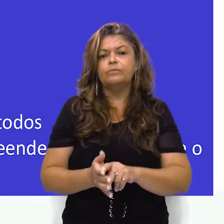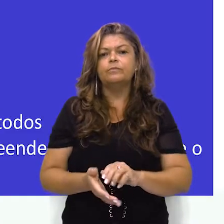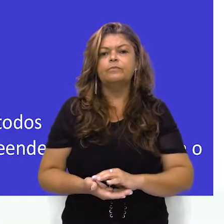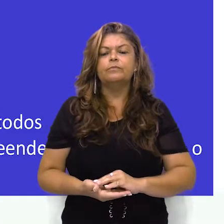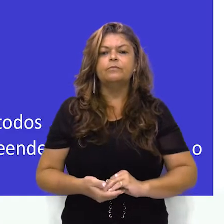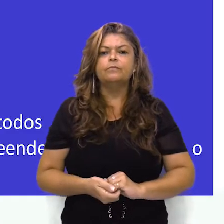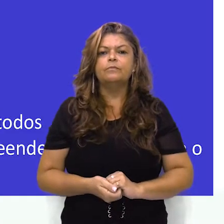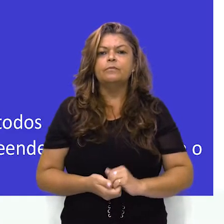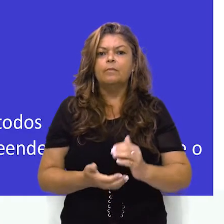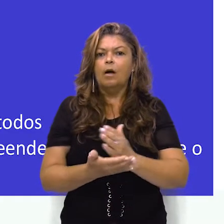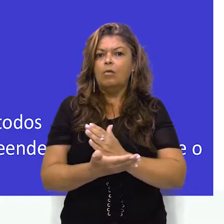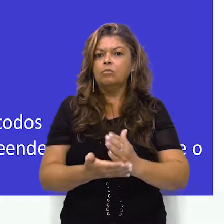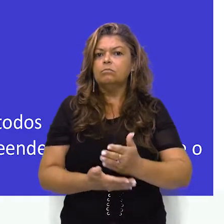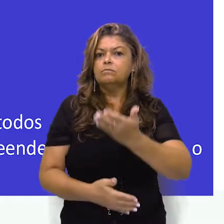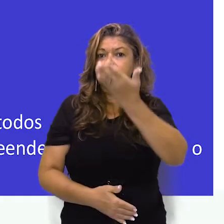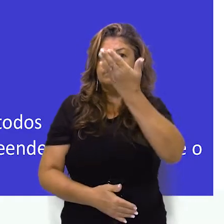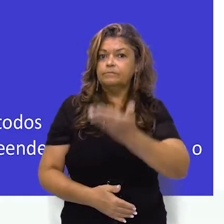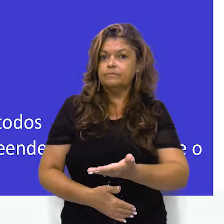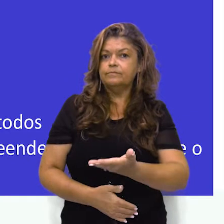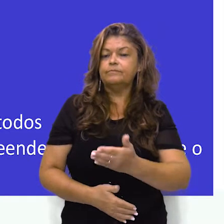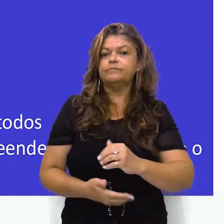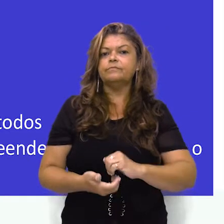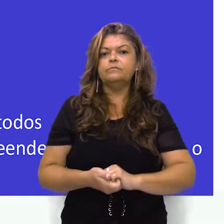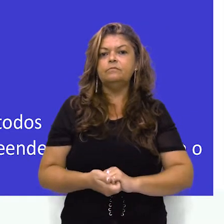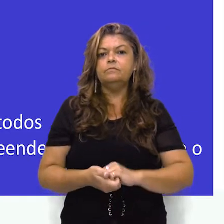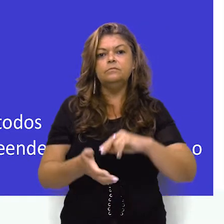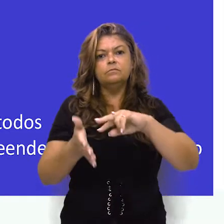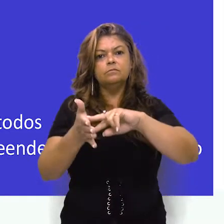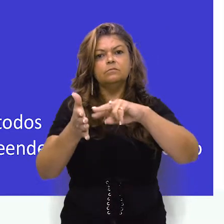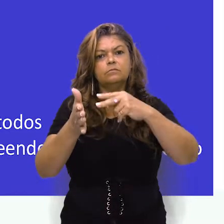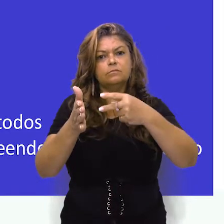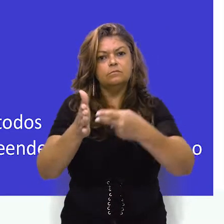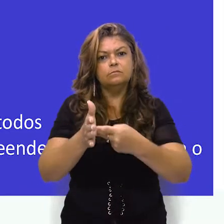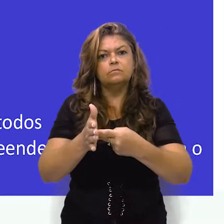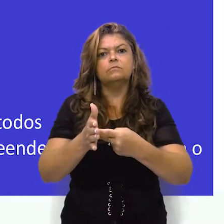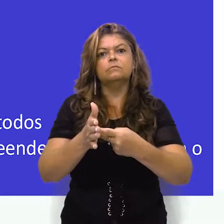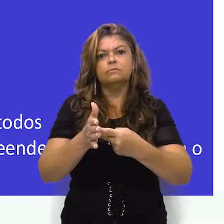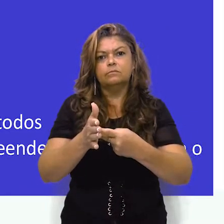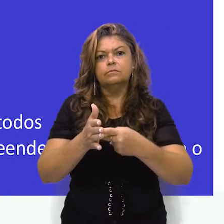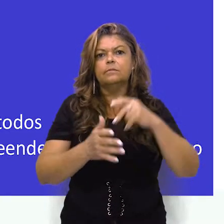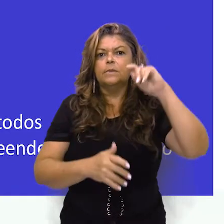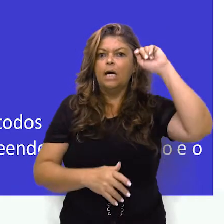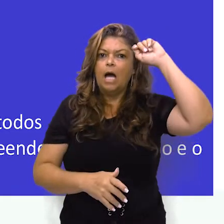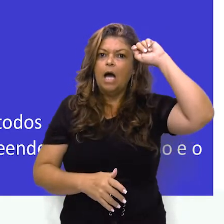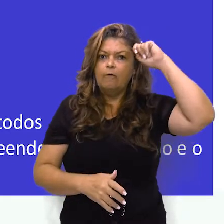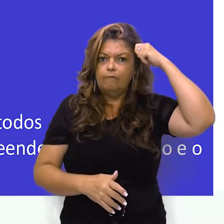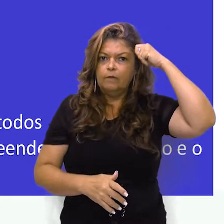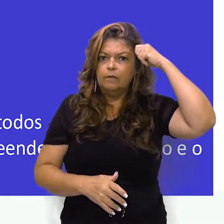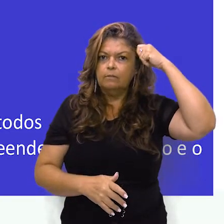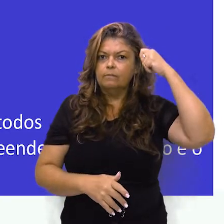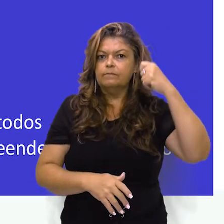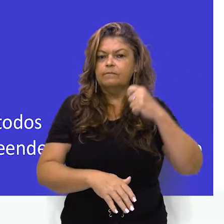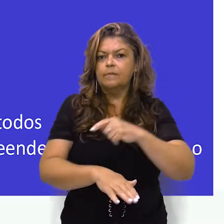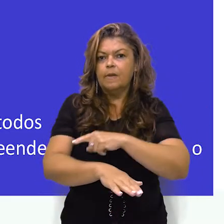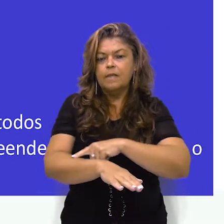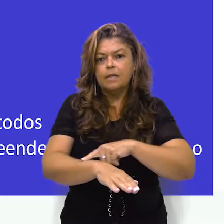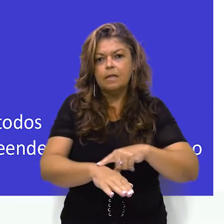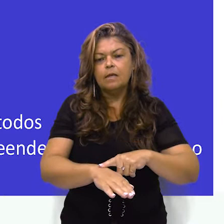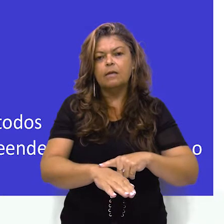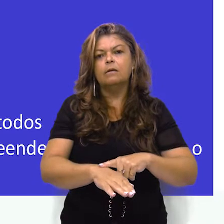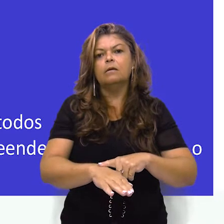Então, algumas contribuições que a gente pode ver aqui, que são significativas, que são oriundas da África negra,